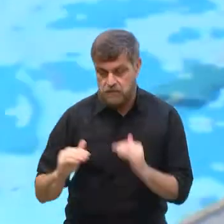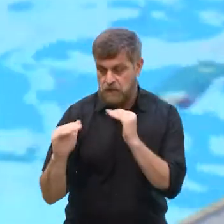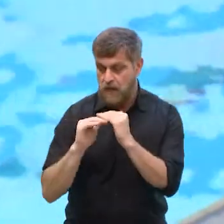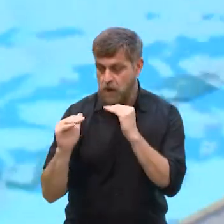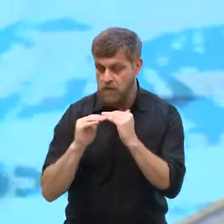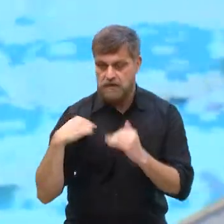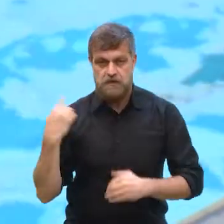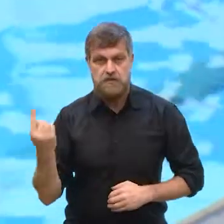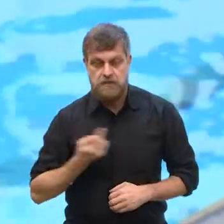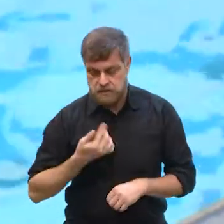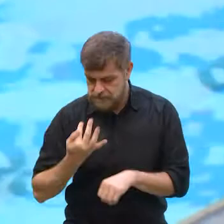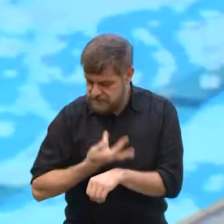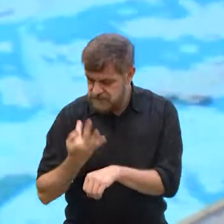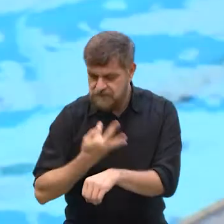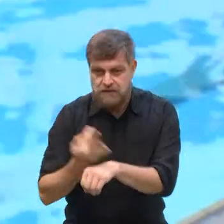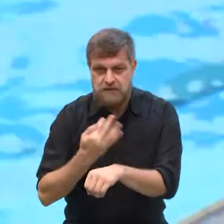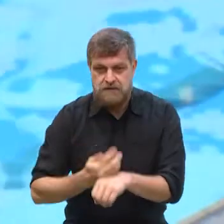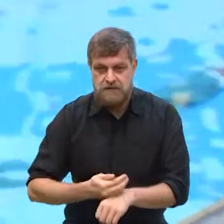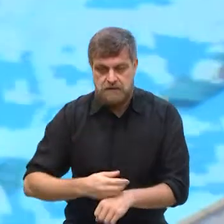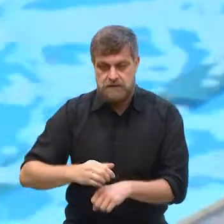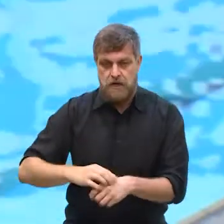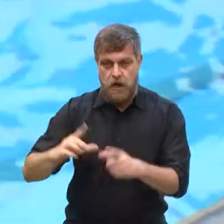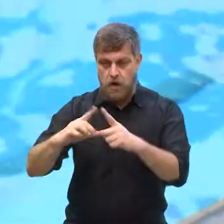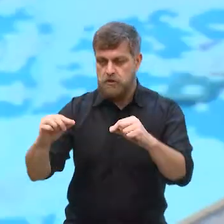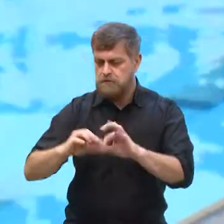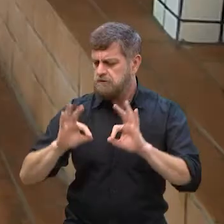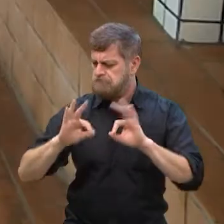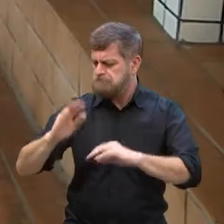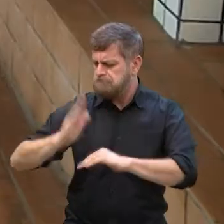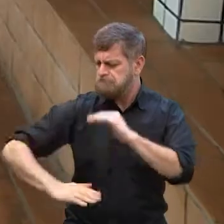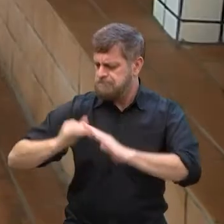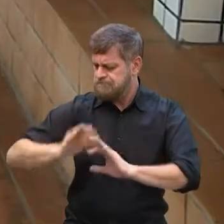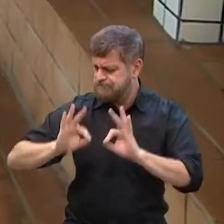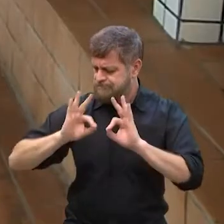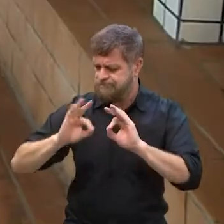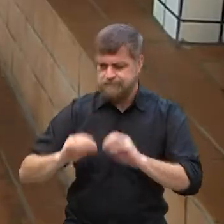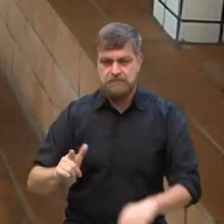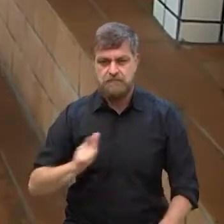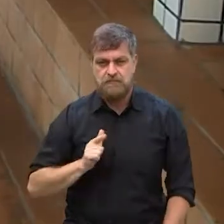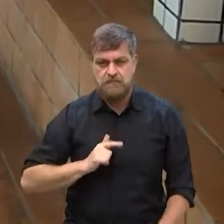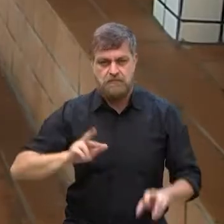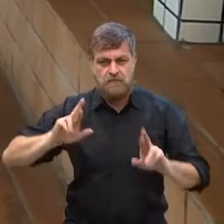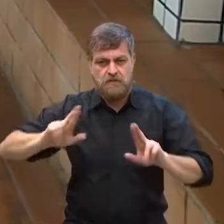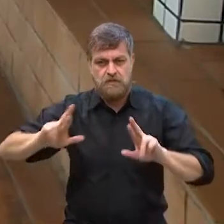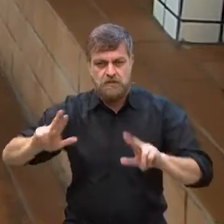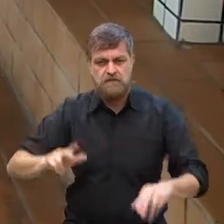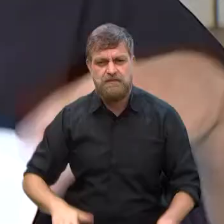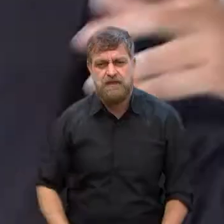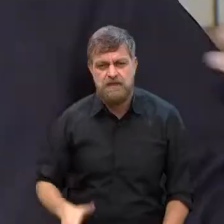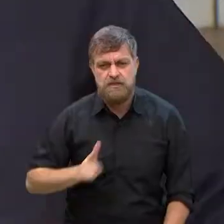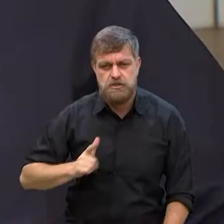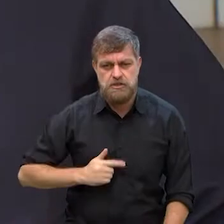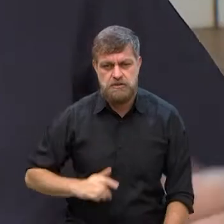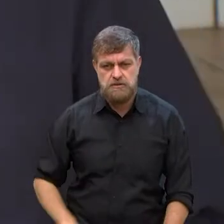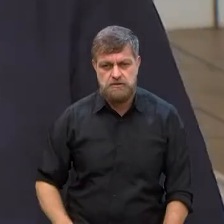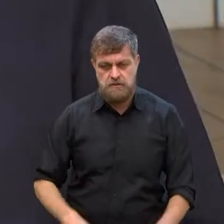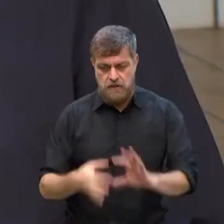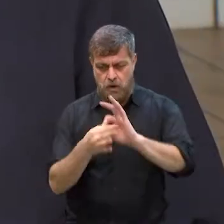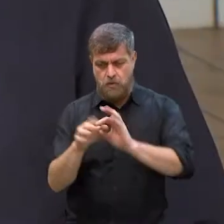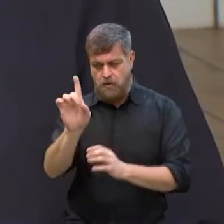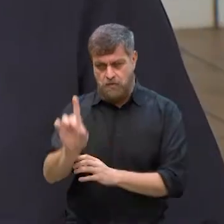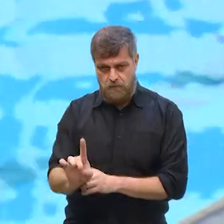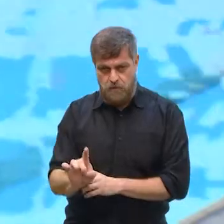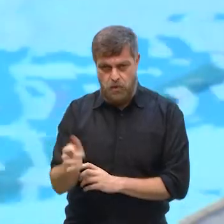do que a gente busca, e o Japão está fazendo muito bem feito isso. Isso foi diferente em relação a todos os jogos que